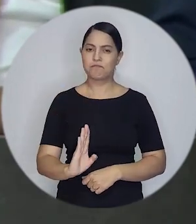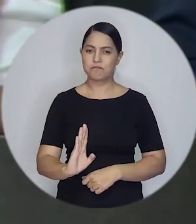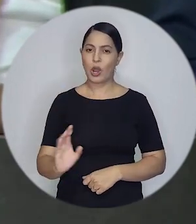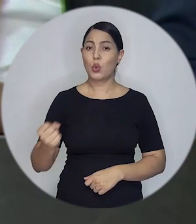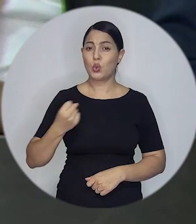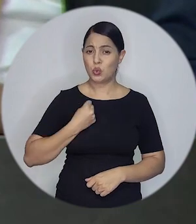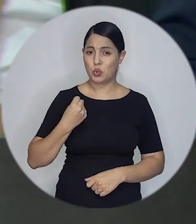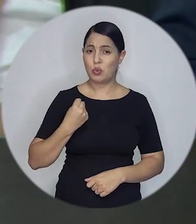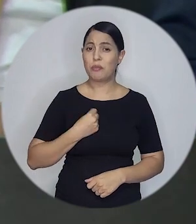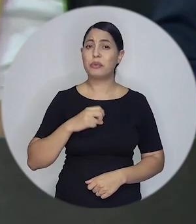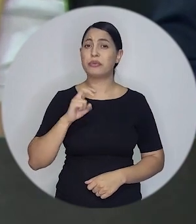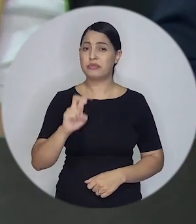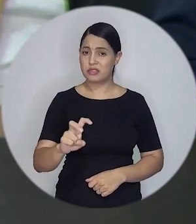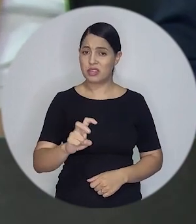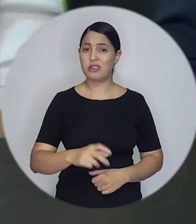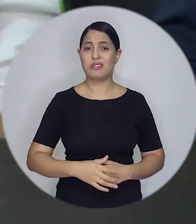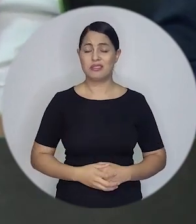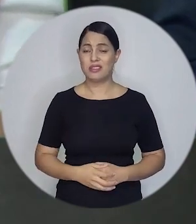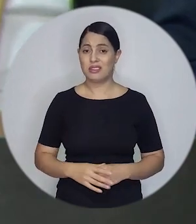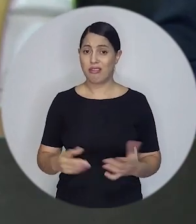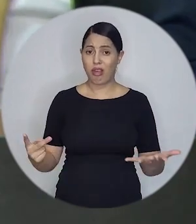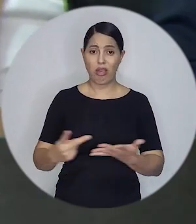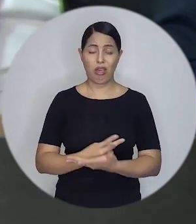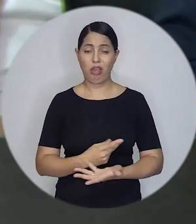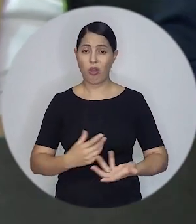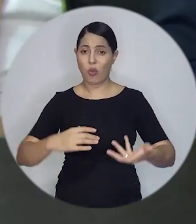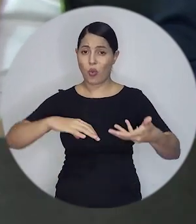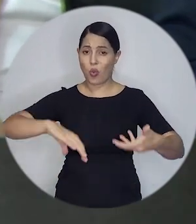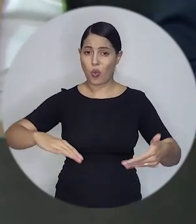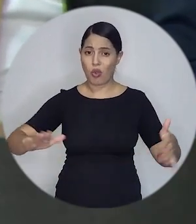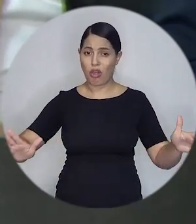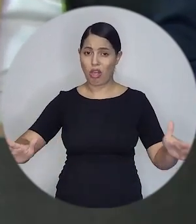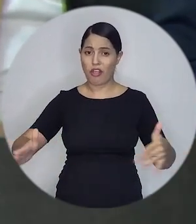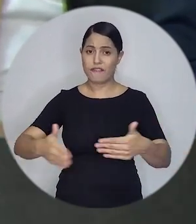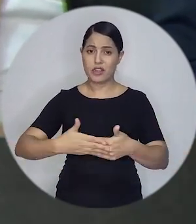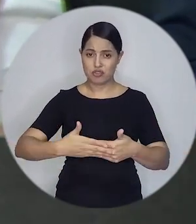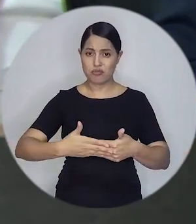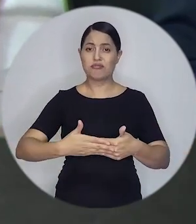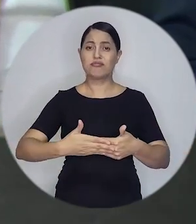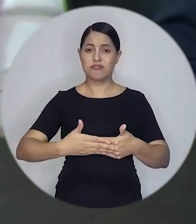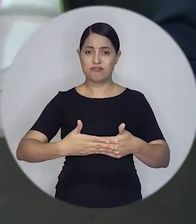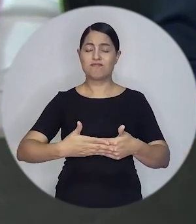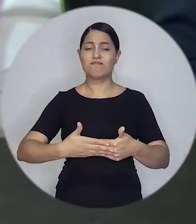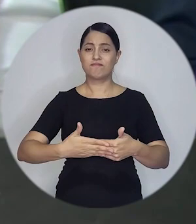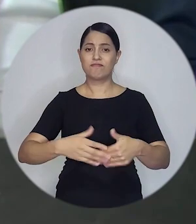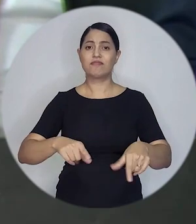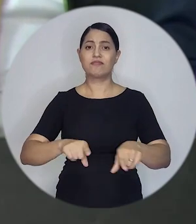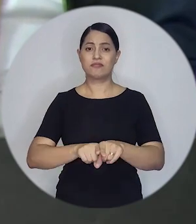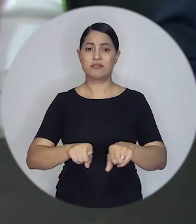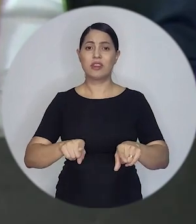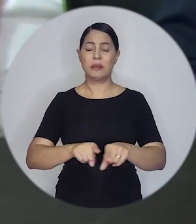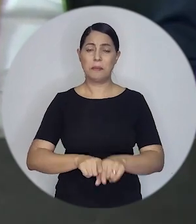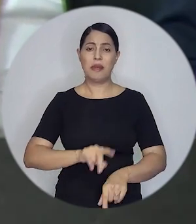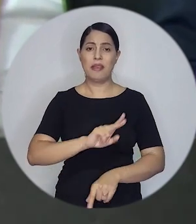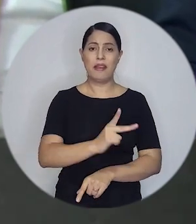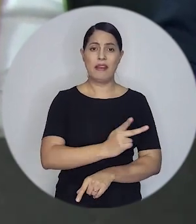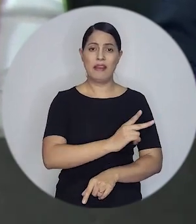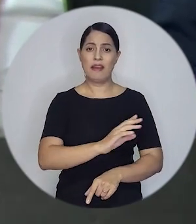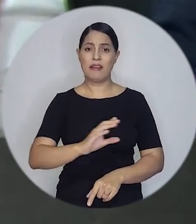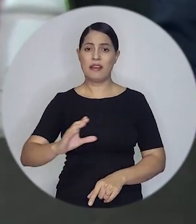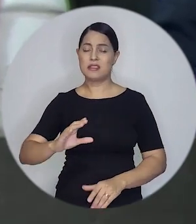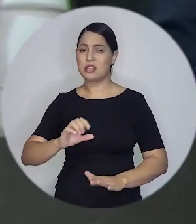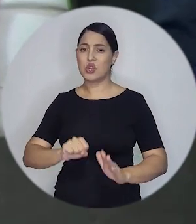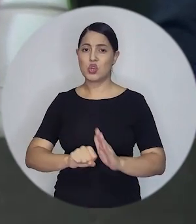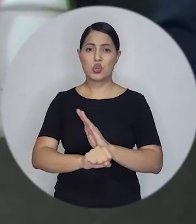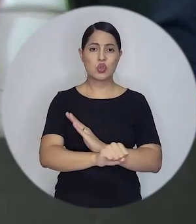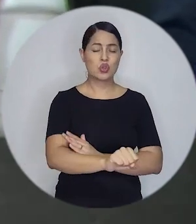teve, que fechou, o número 5, que fechou o Congresso Nacional, que suspendeu o